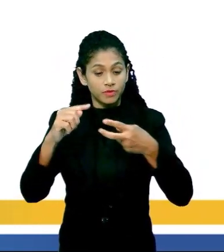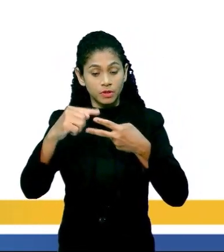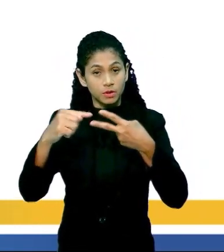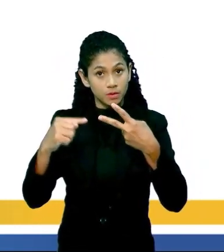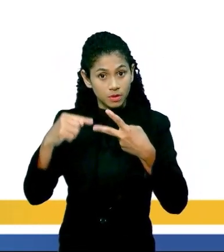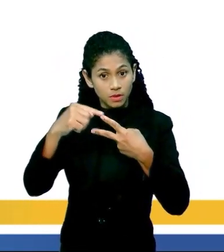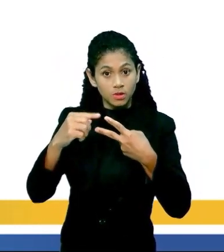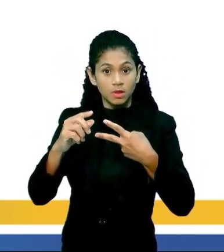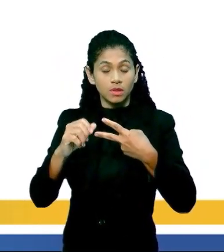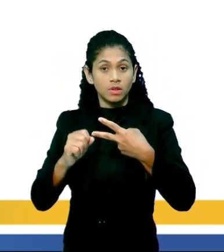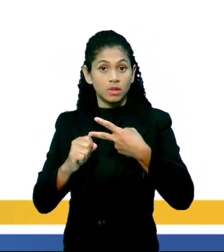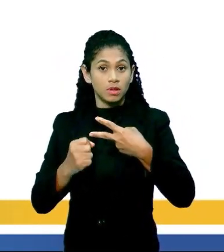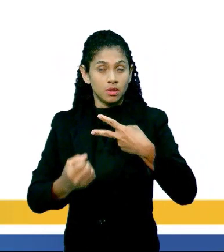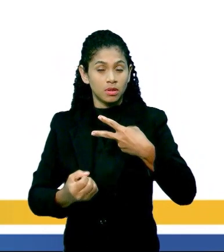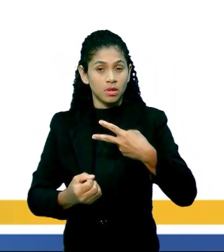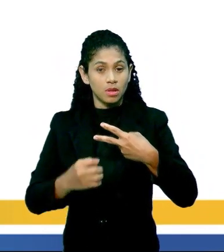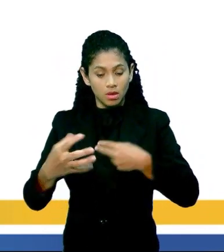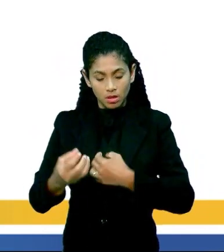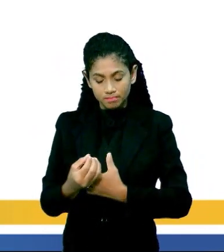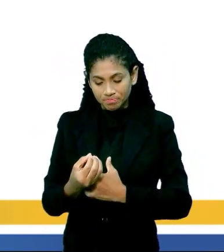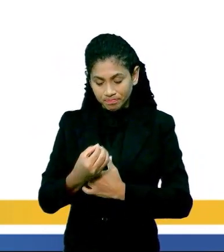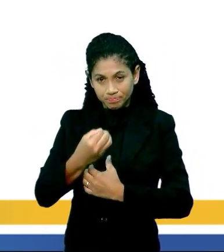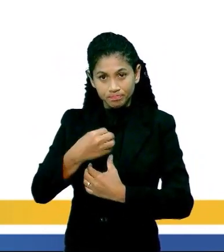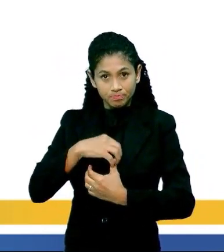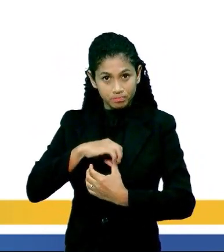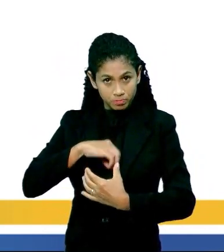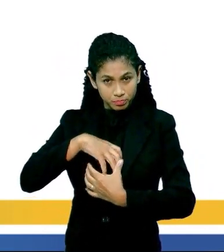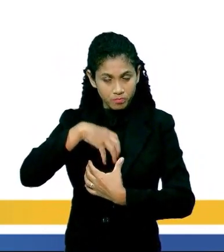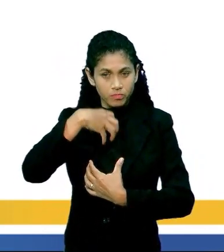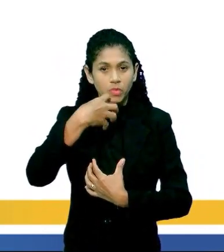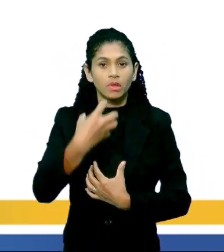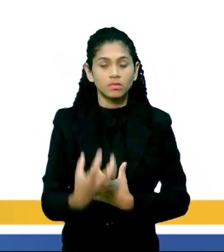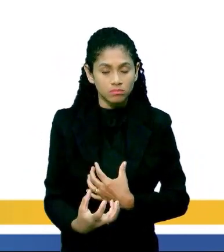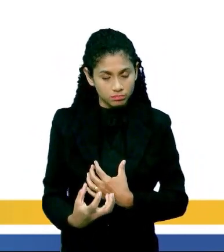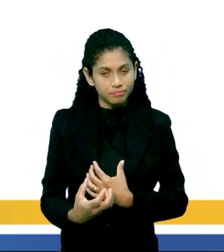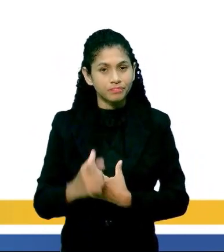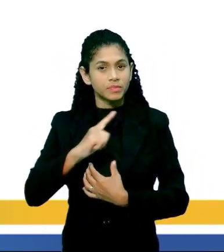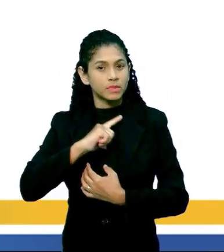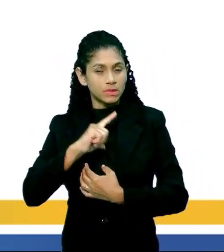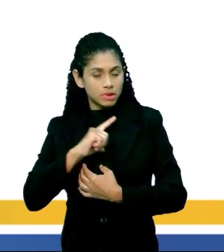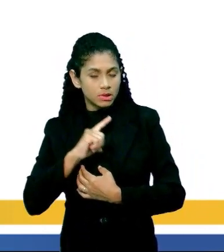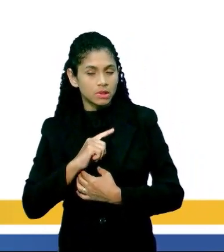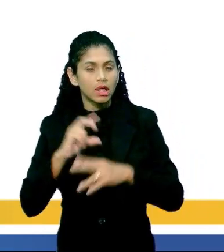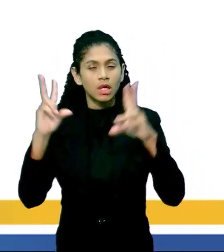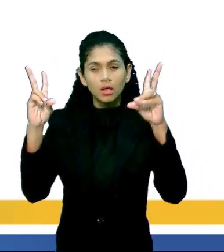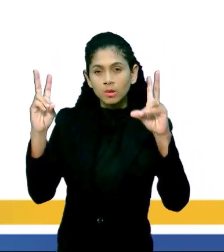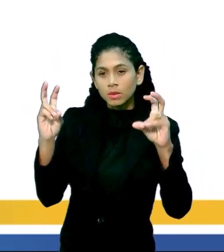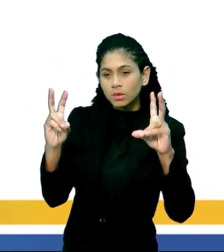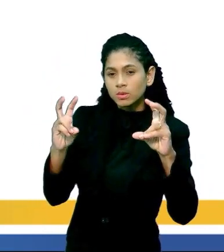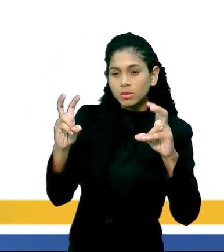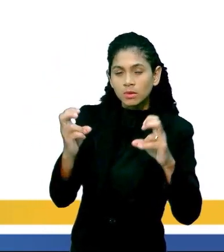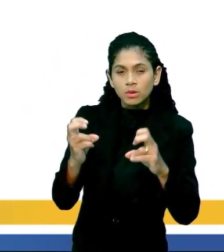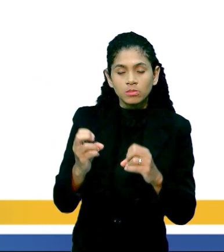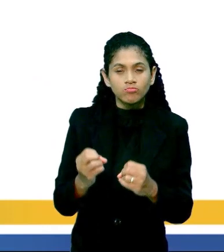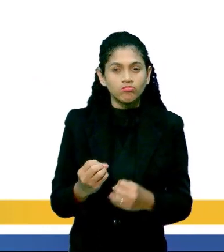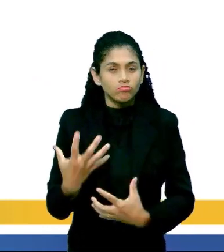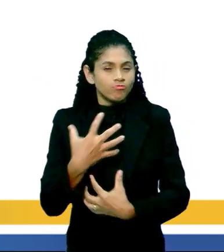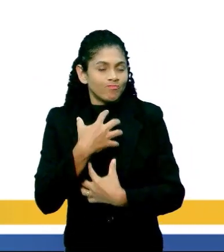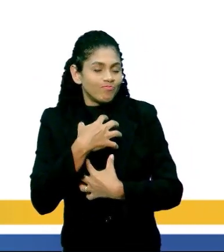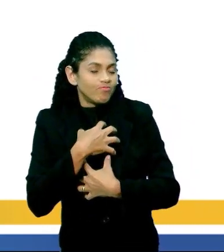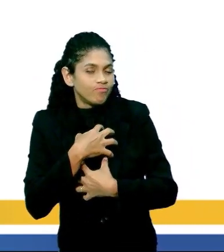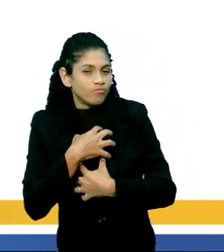e satíricas. As líricas, elas trazem temáticas mais intimistas, emotivas,